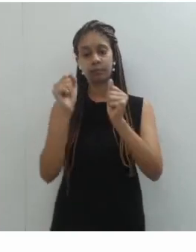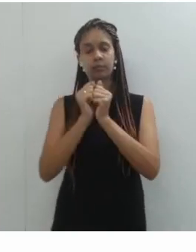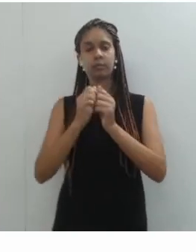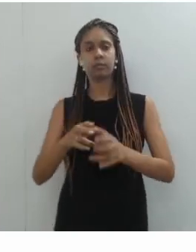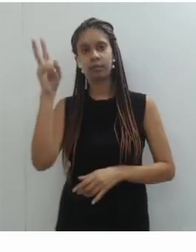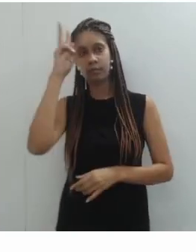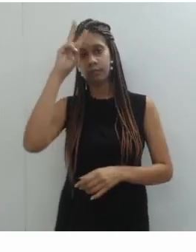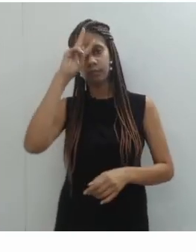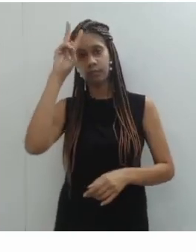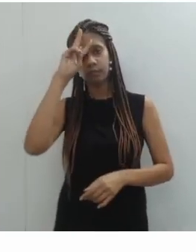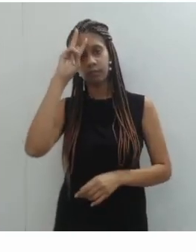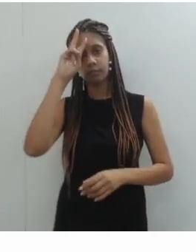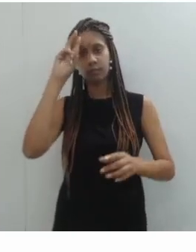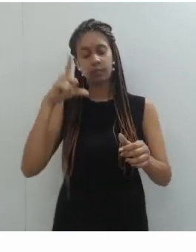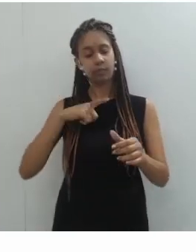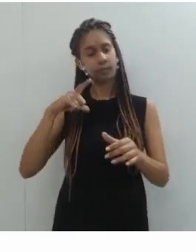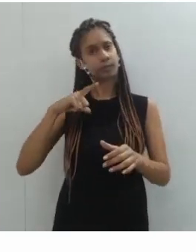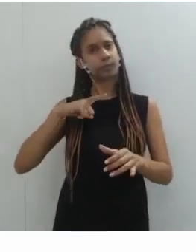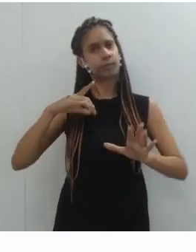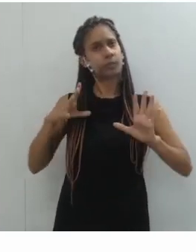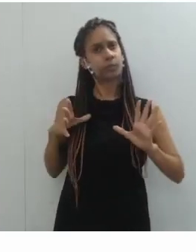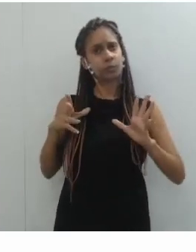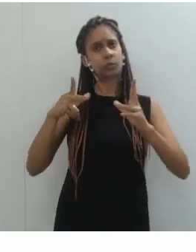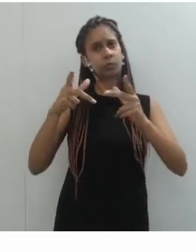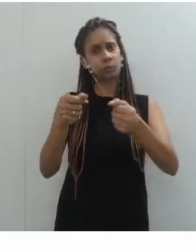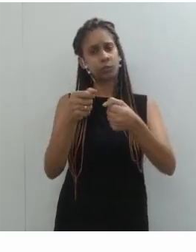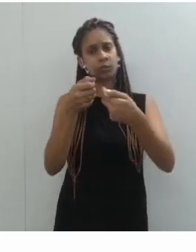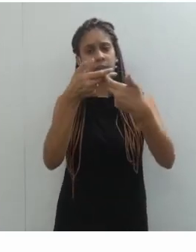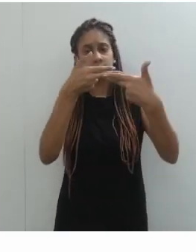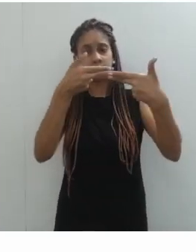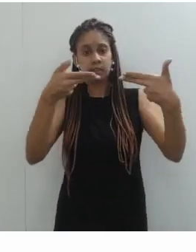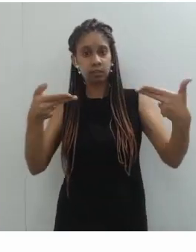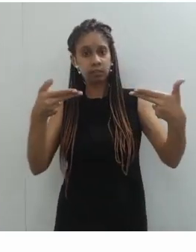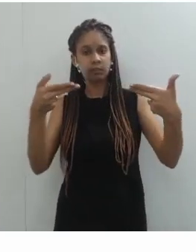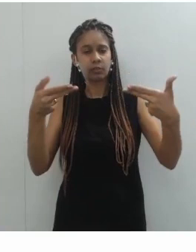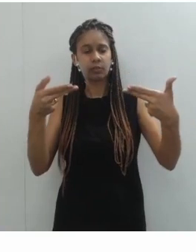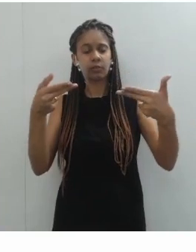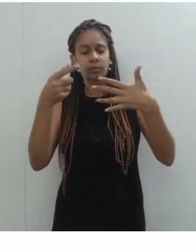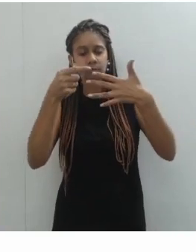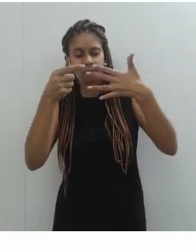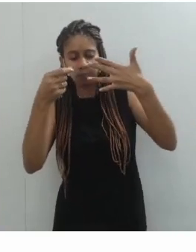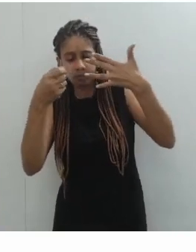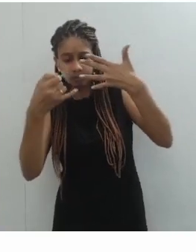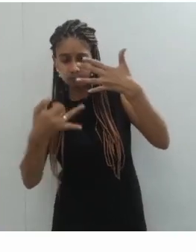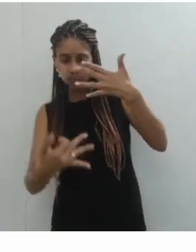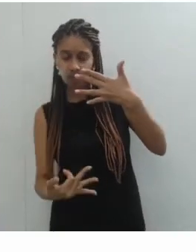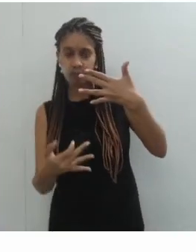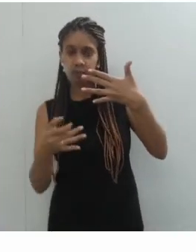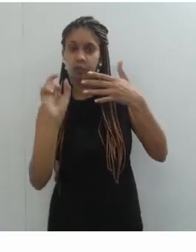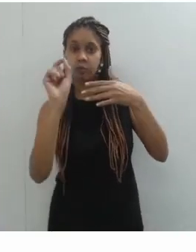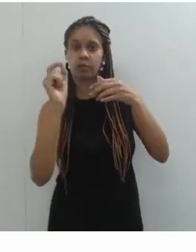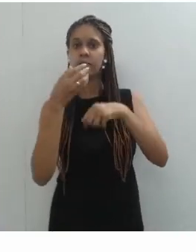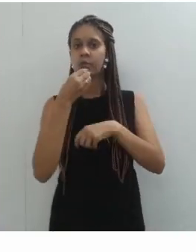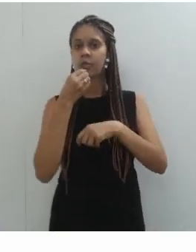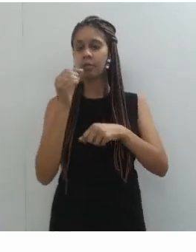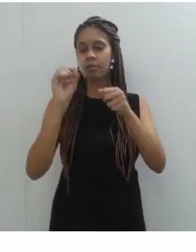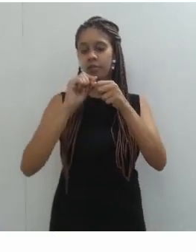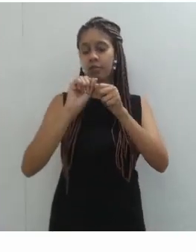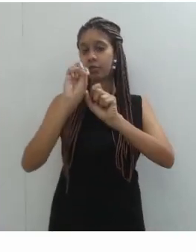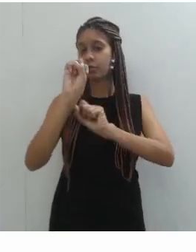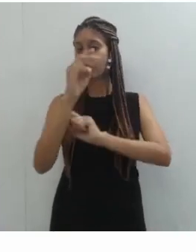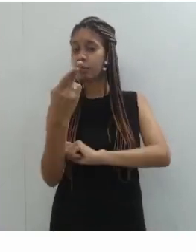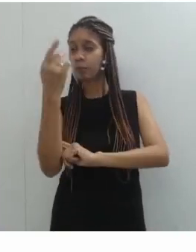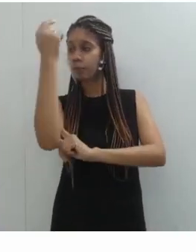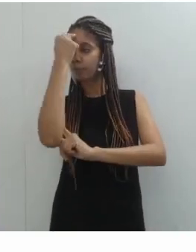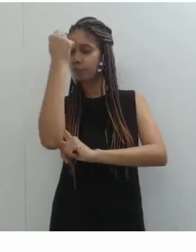História inclui todo o traço e vestígio de tudo o que o homem fez ou pensou